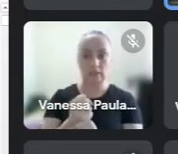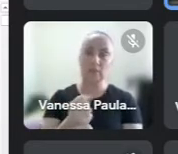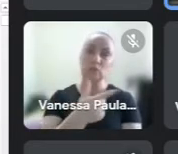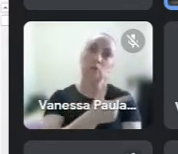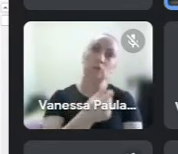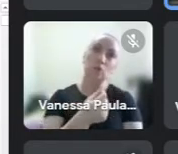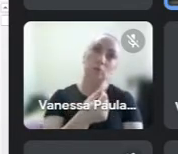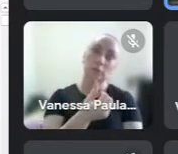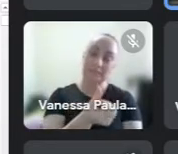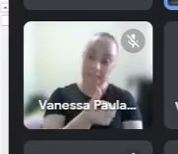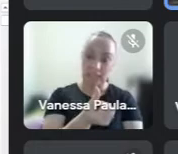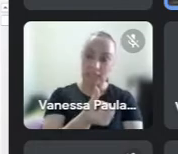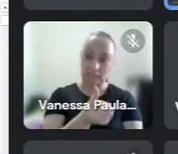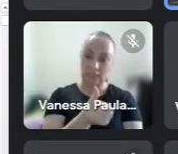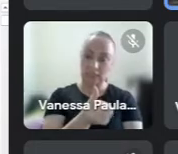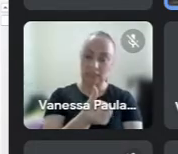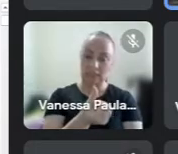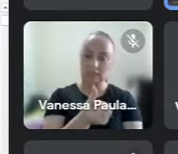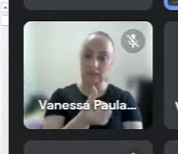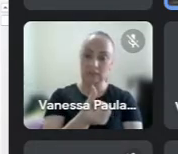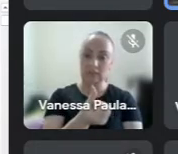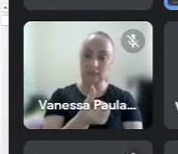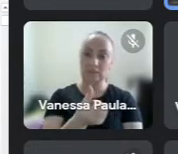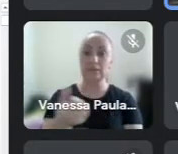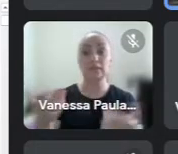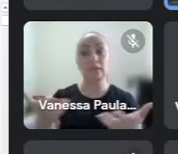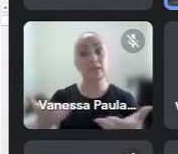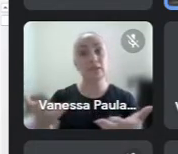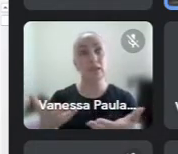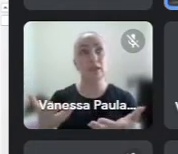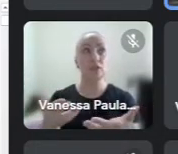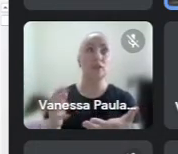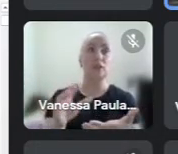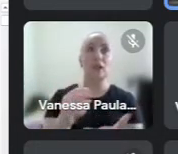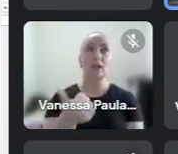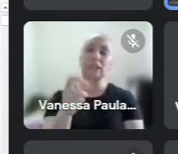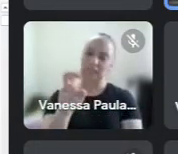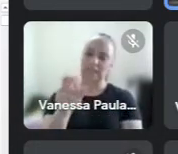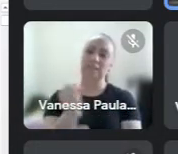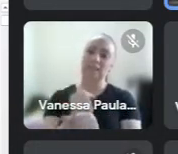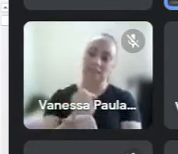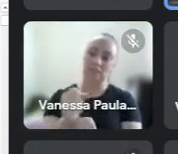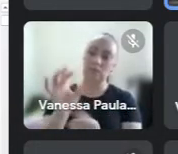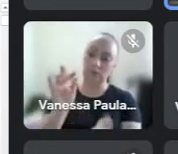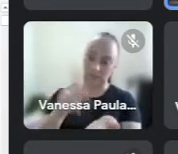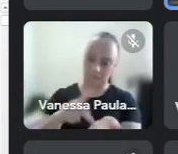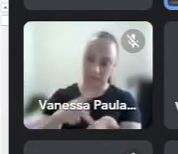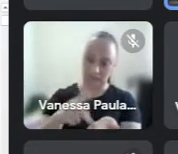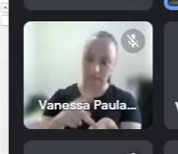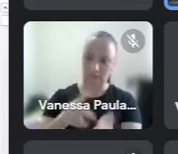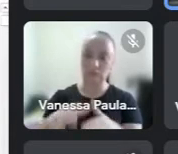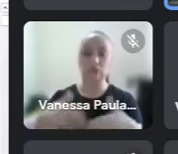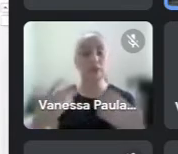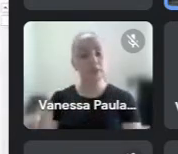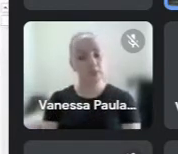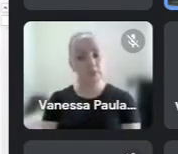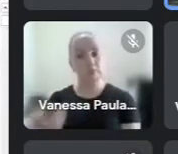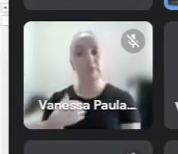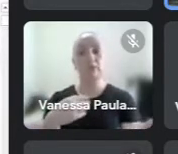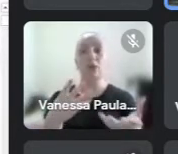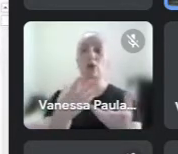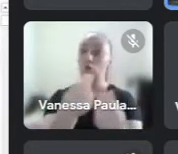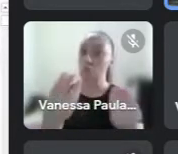2006, a gente... 14 não, 11, 15 anos, na verdade, né? 15 anos, muita